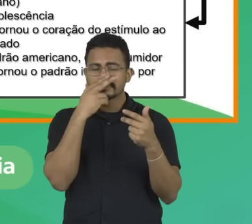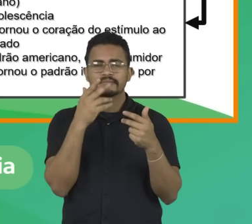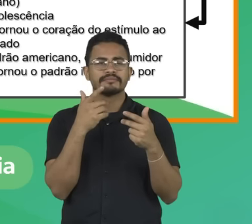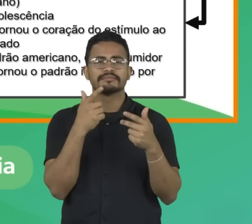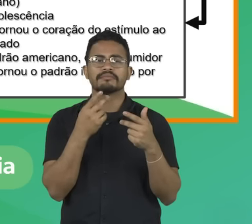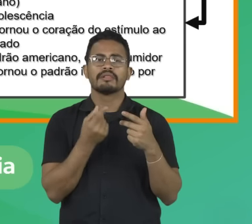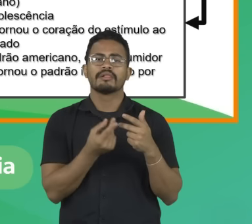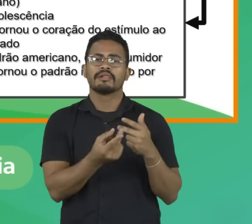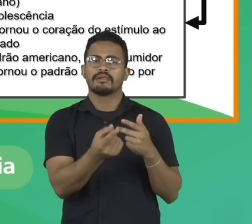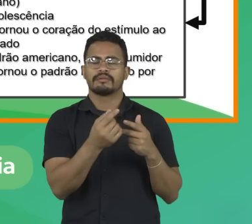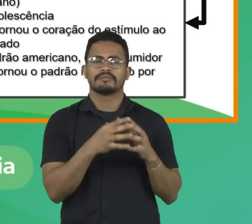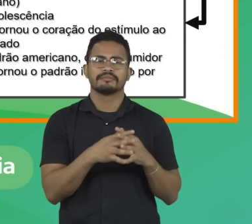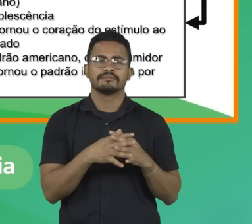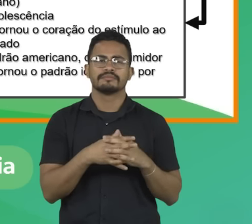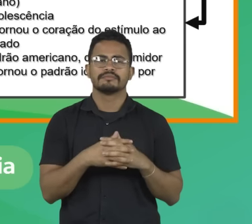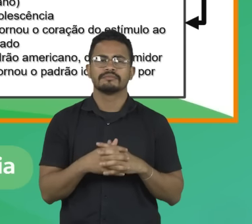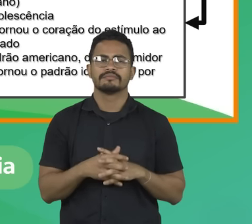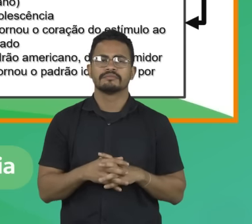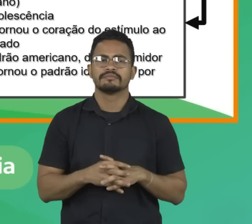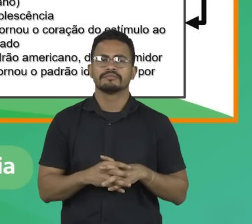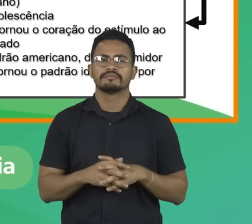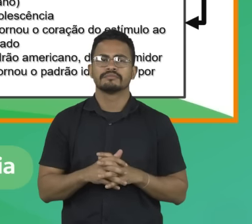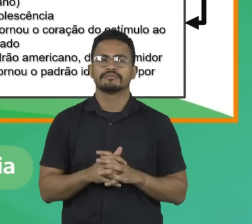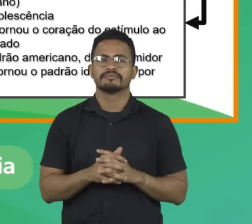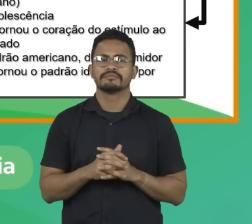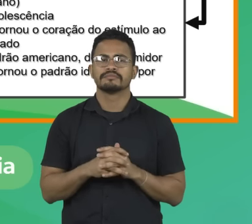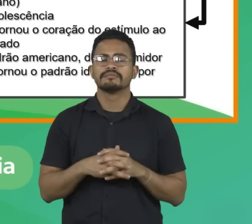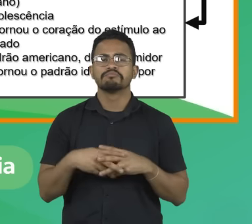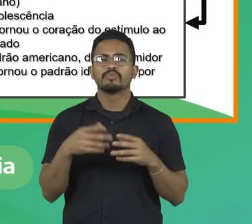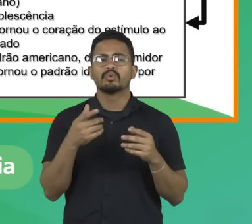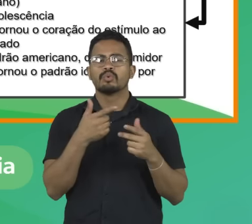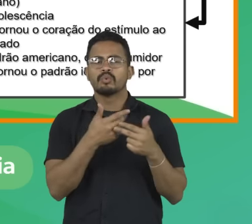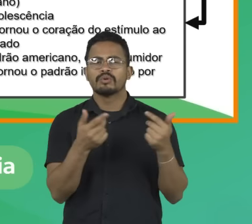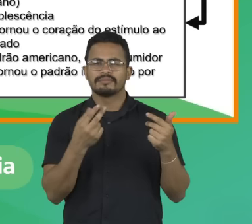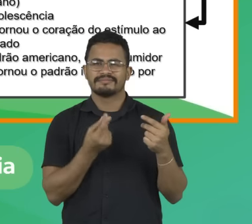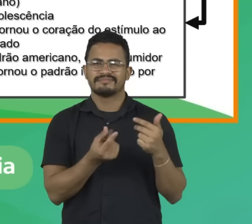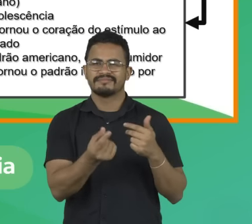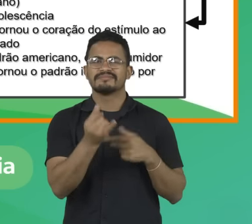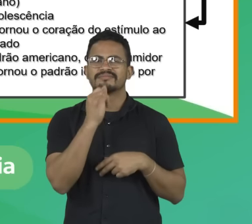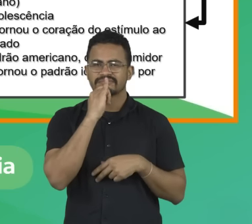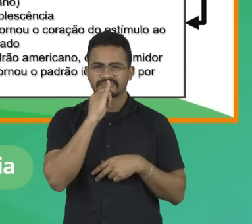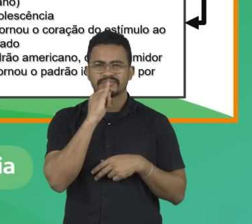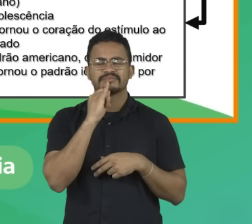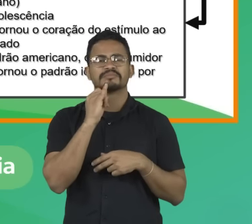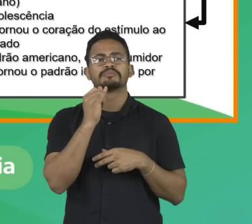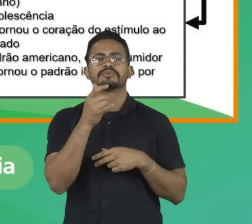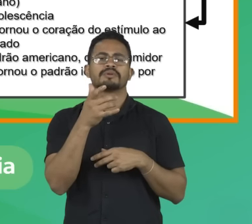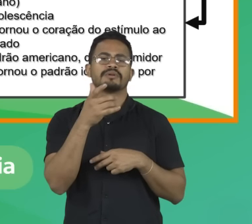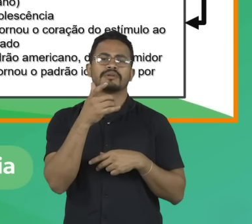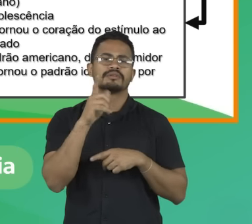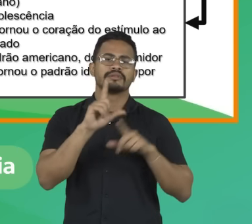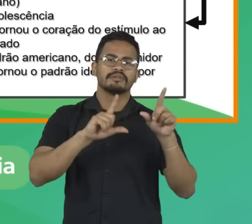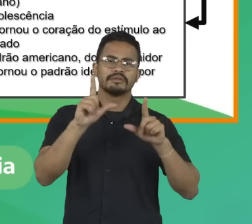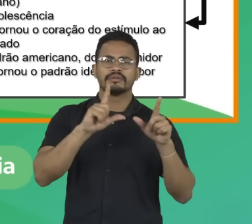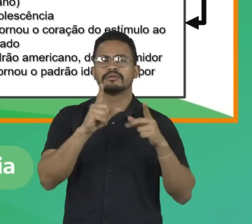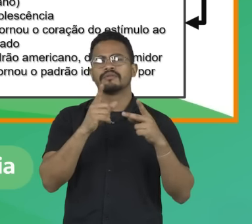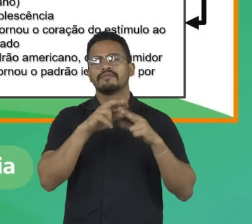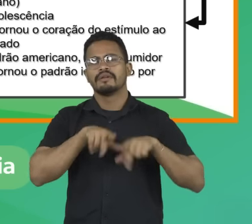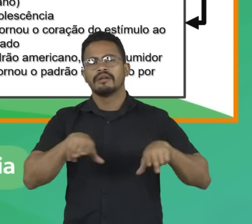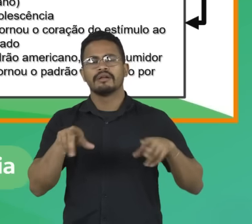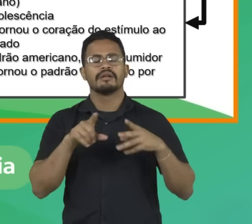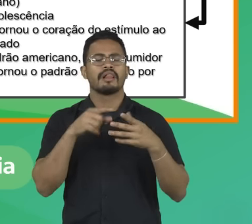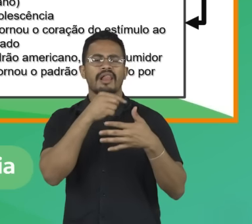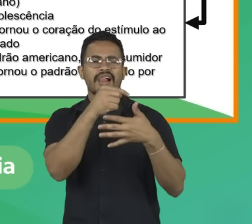a gente está falando aí de bens duradouros como aparelhos eletrônicos, dispositivos, eletrodomésticos, tudo aquilo que fosse